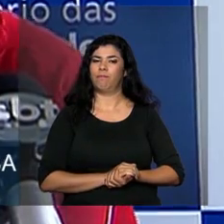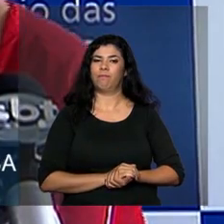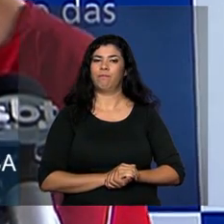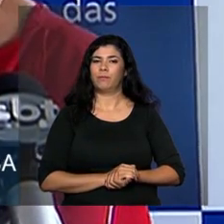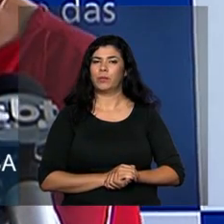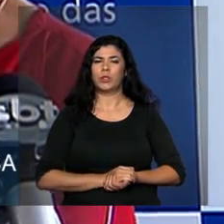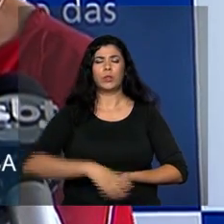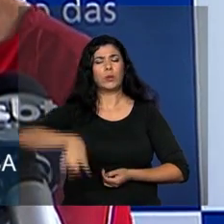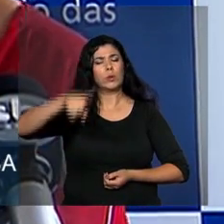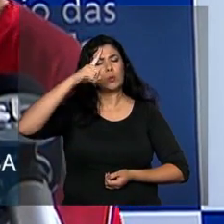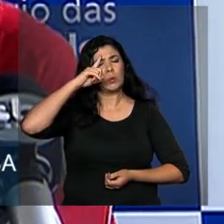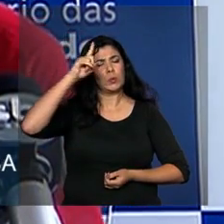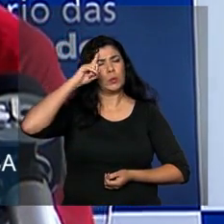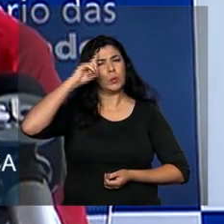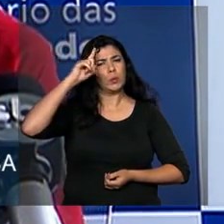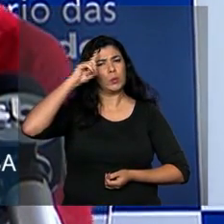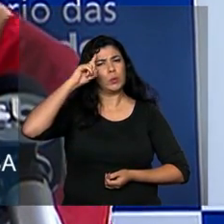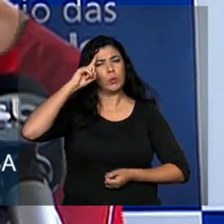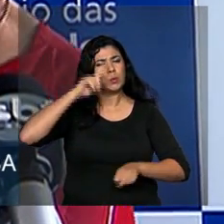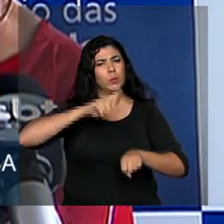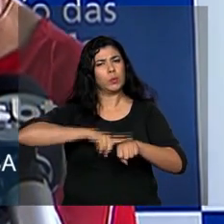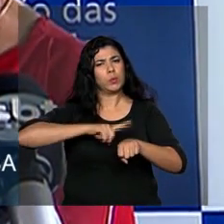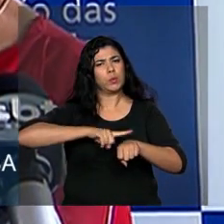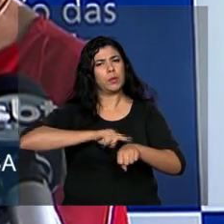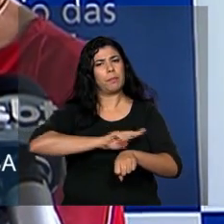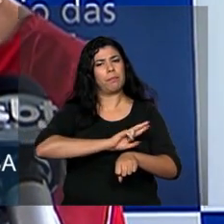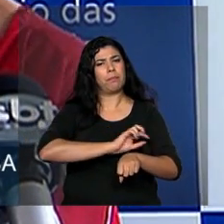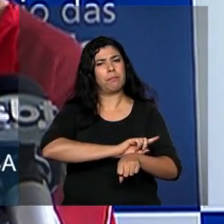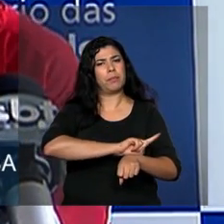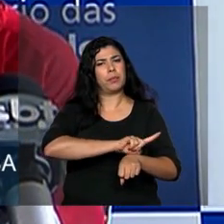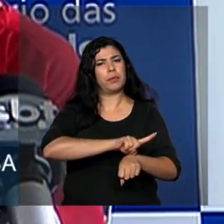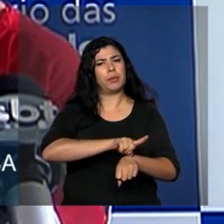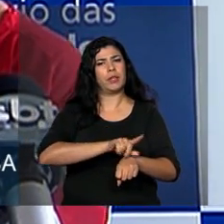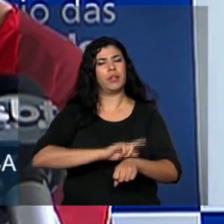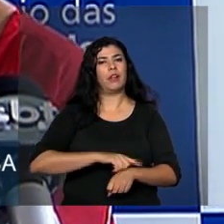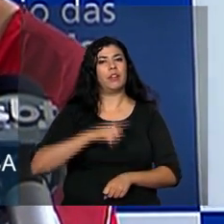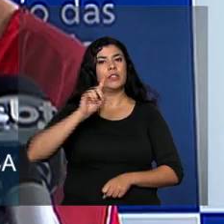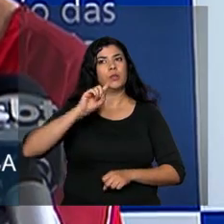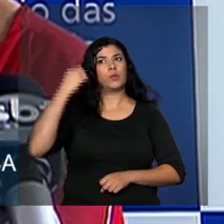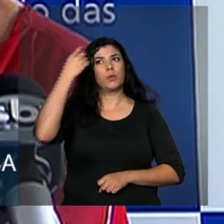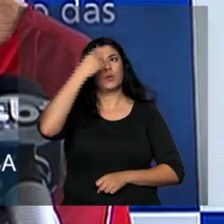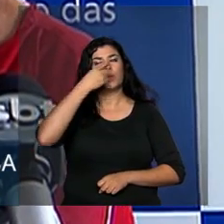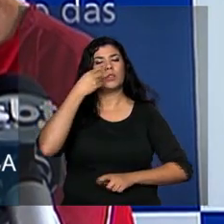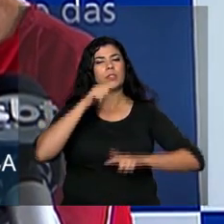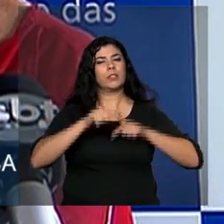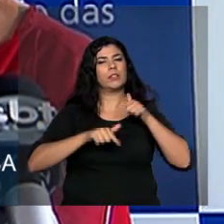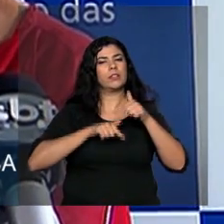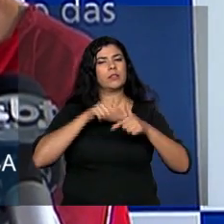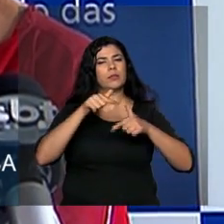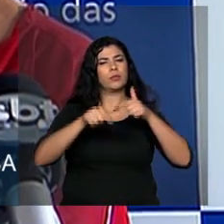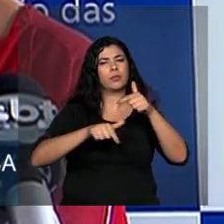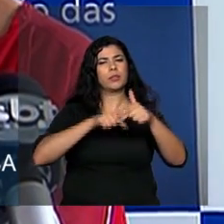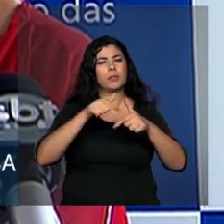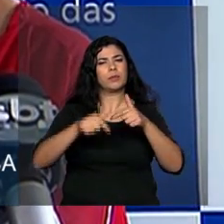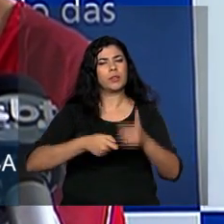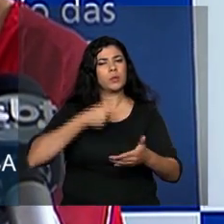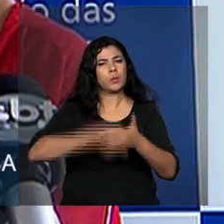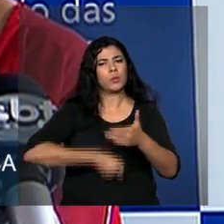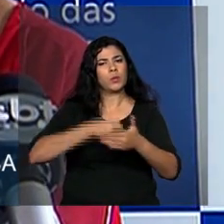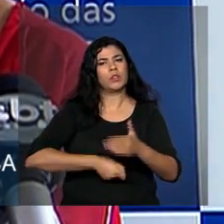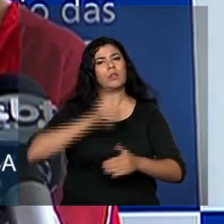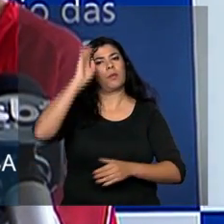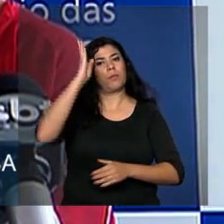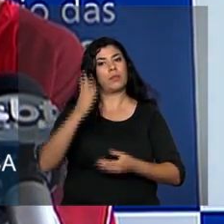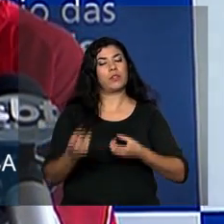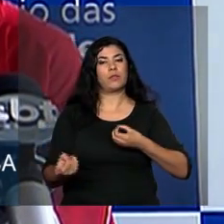Todos os santos dias, todos os minutos dos santos dias, todas as horas, trabalhando para que o Brasil